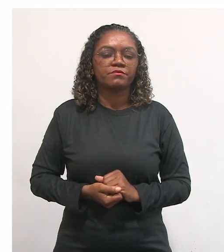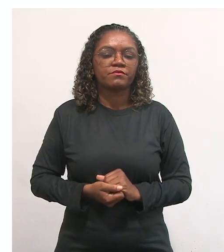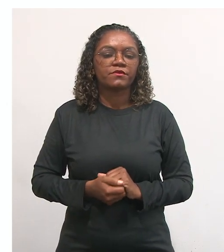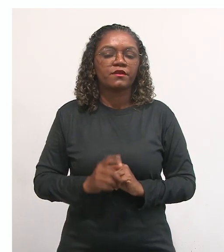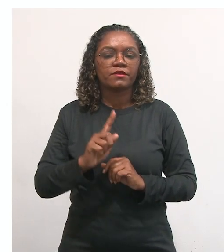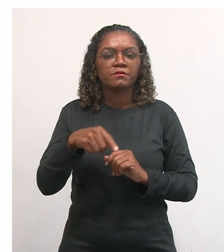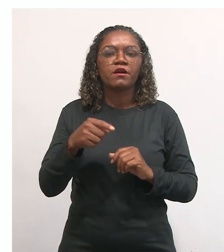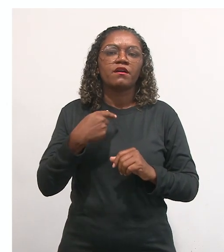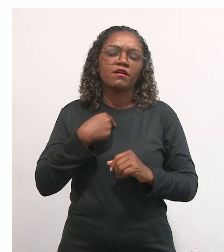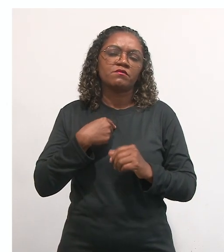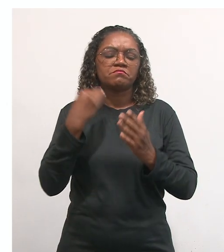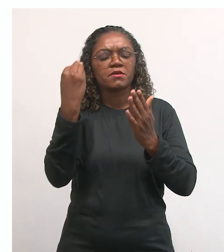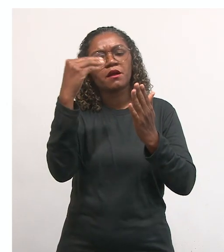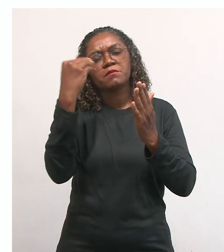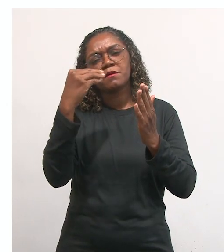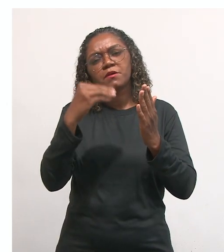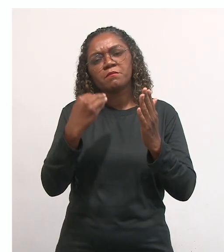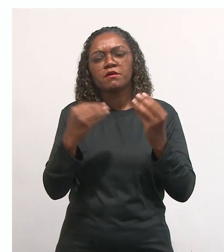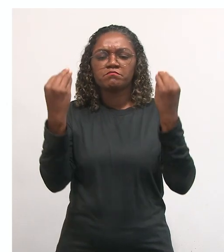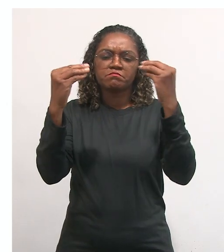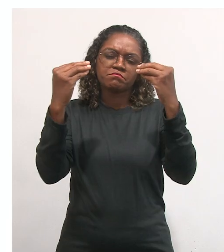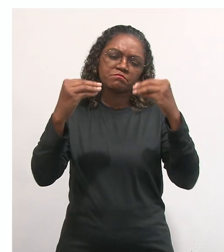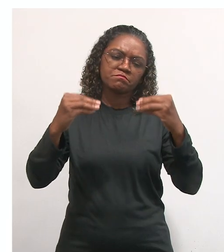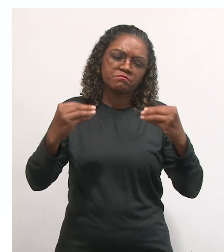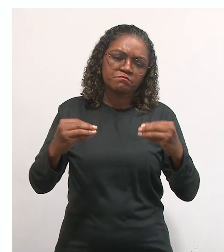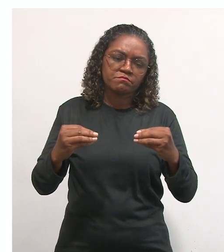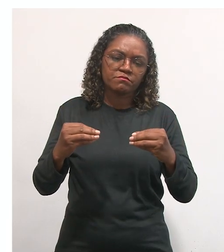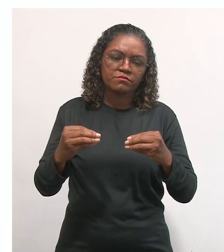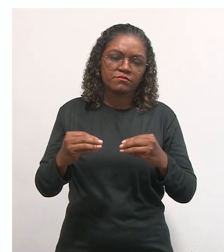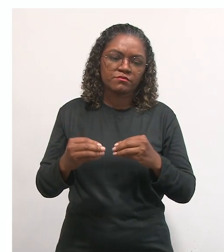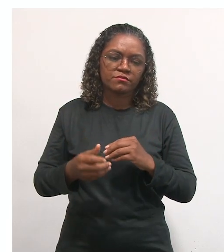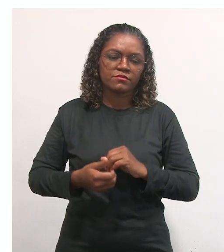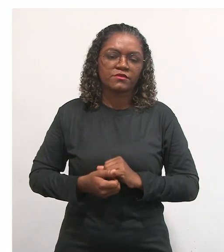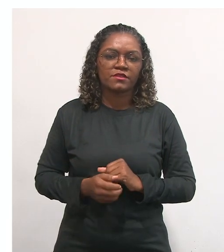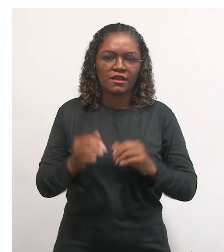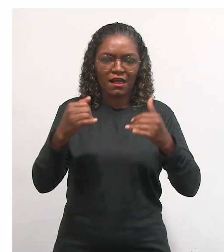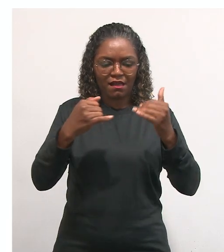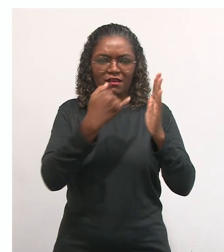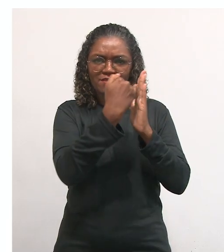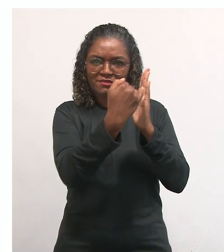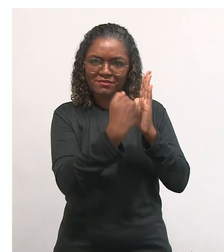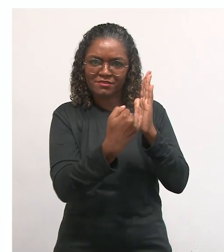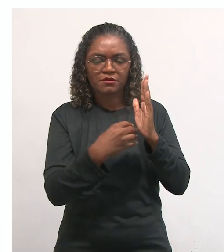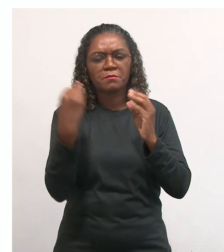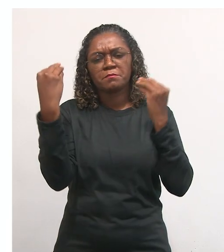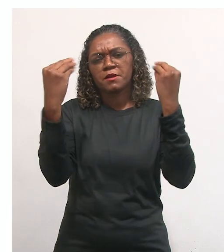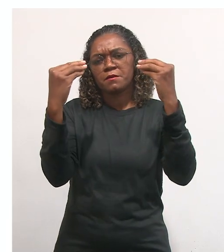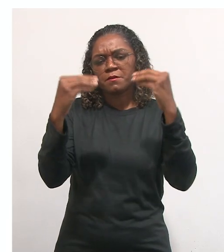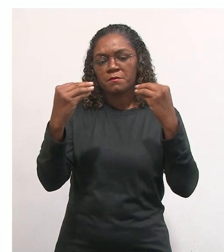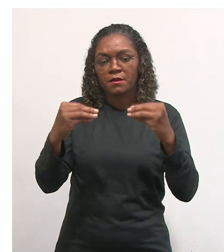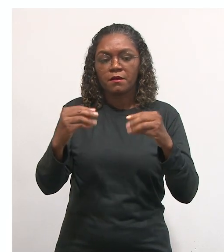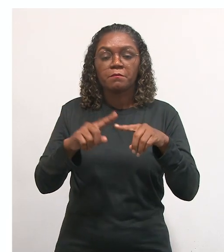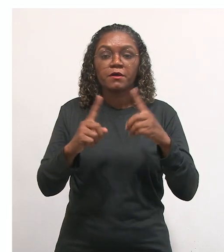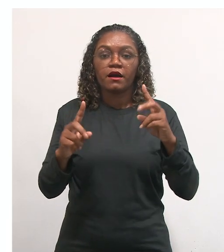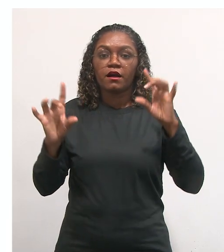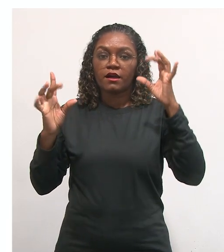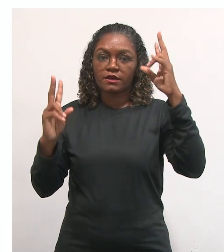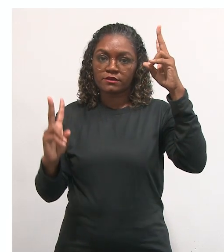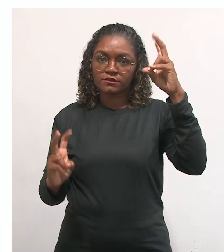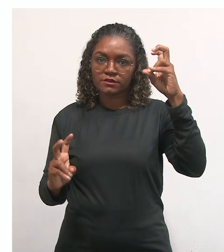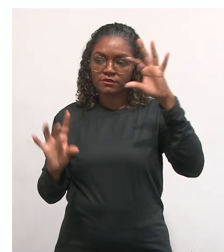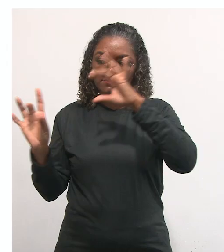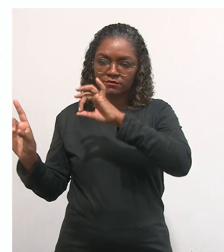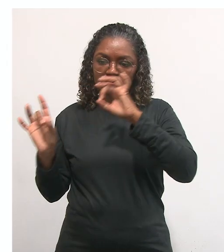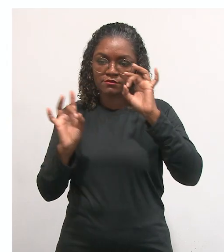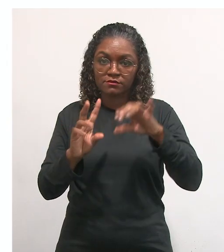A4 Aí eu escrevi escrevi escrevi escrevi ai tá ficando emendado isso aqui são linhas tá E aí se eu vou colocar